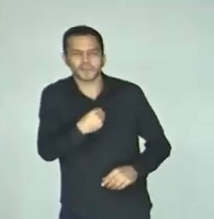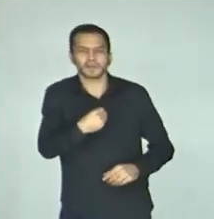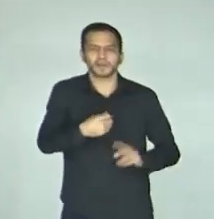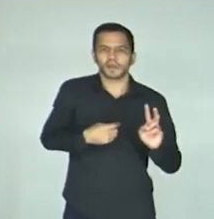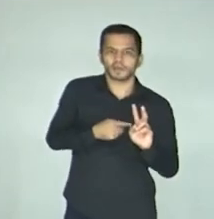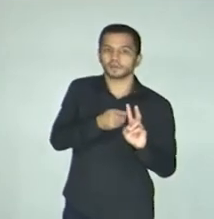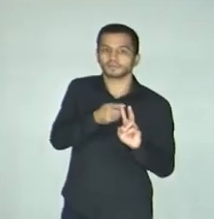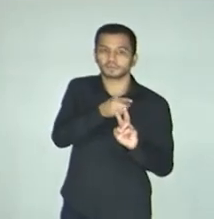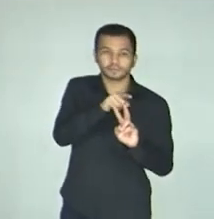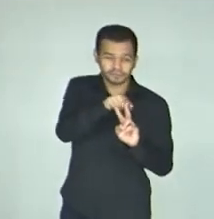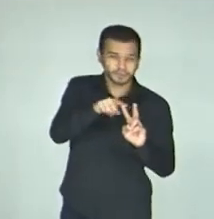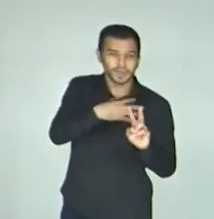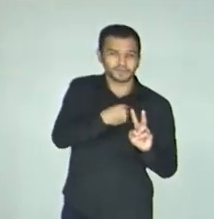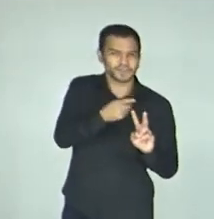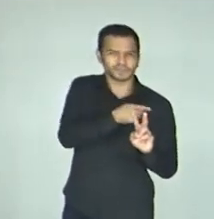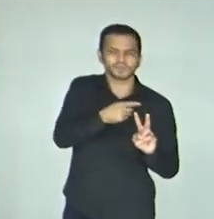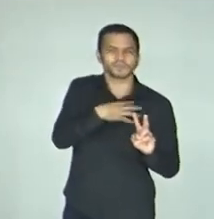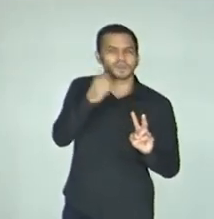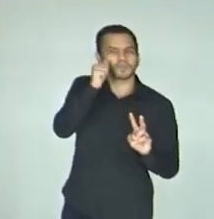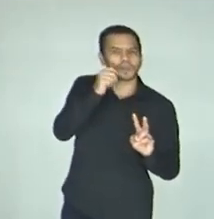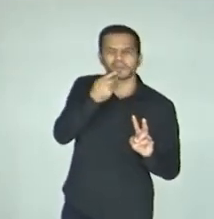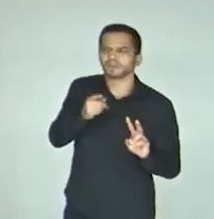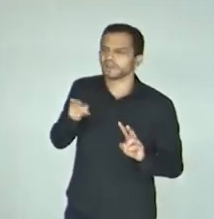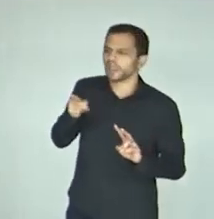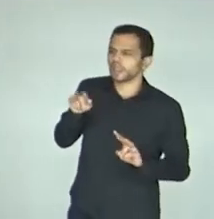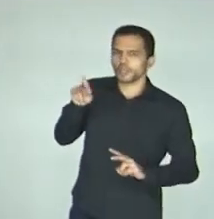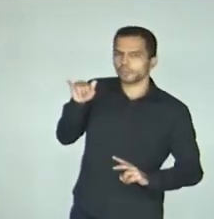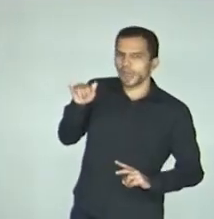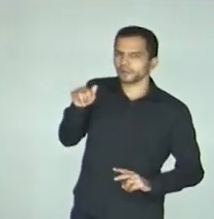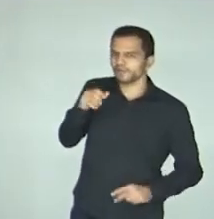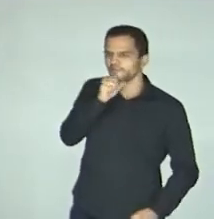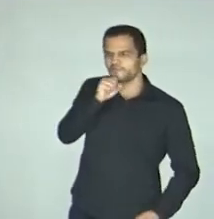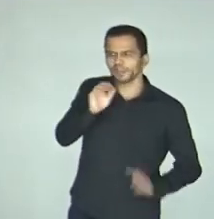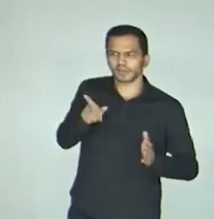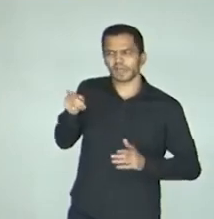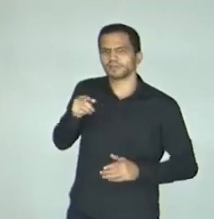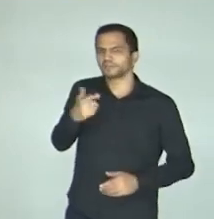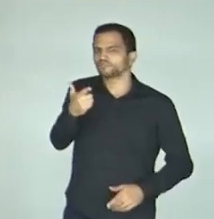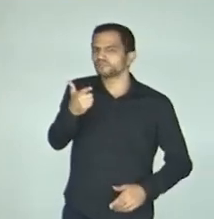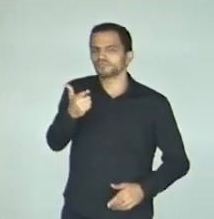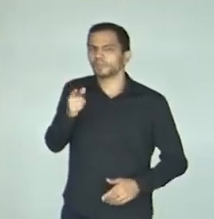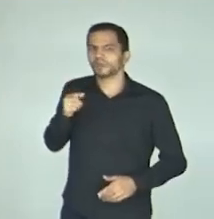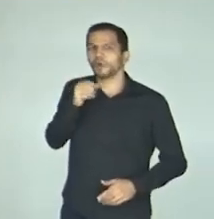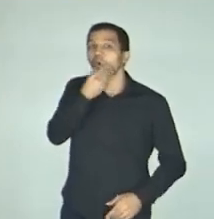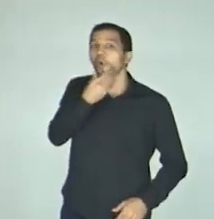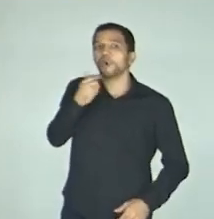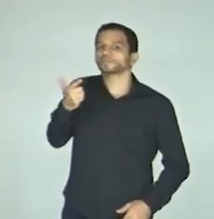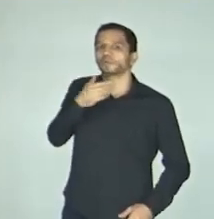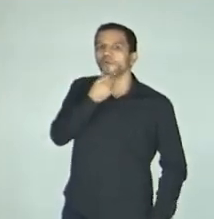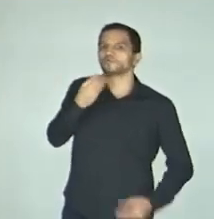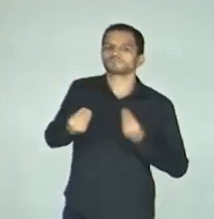assim o papai já tá velho daqui a pouco vai morrer e ele não vai deixar descendência EA tradição é que todo o homem deixe